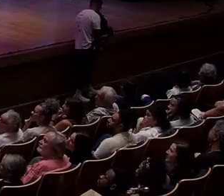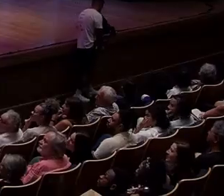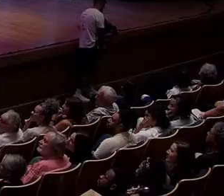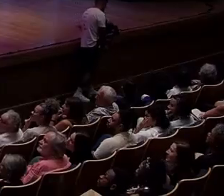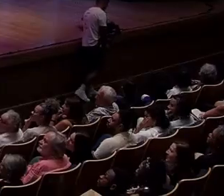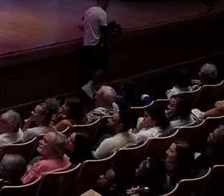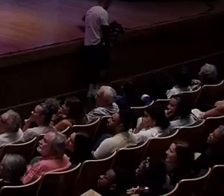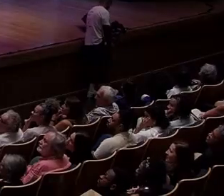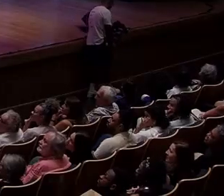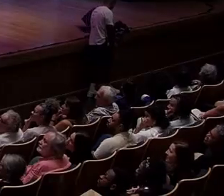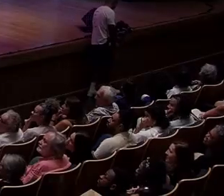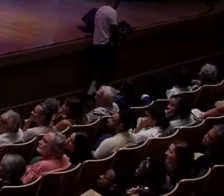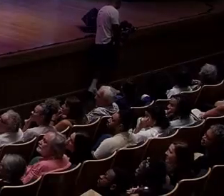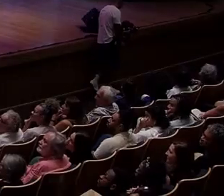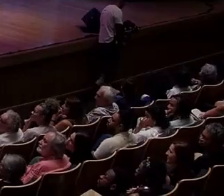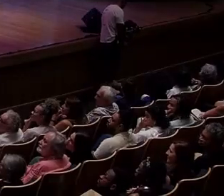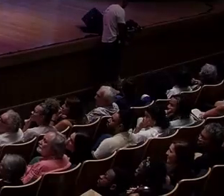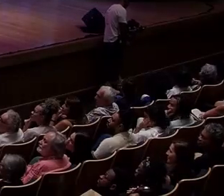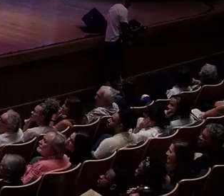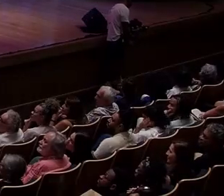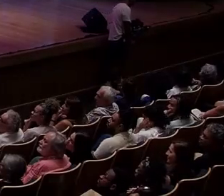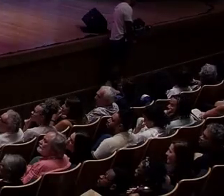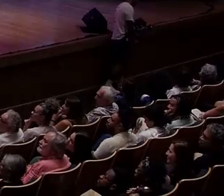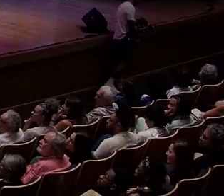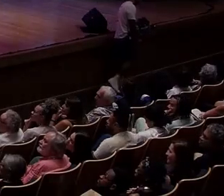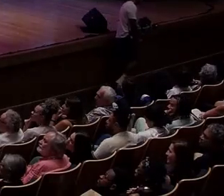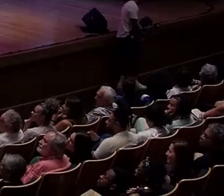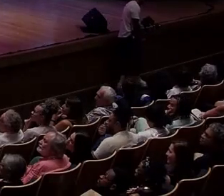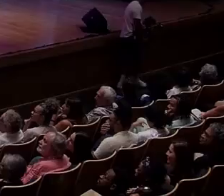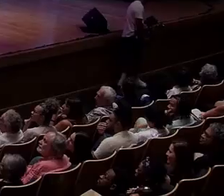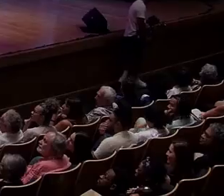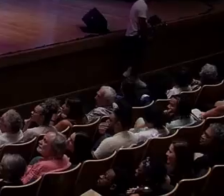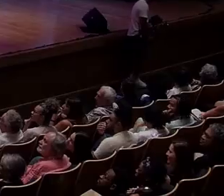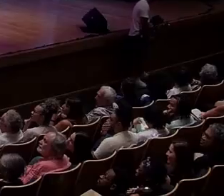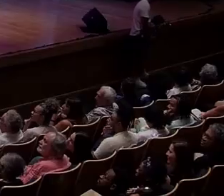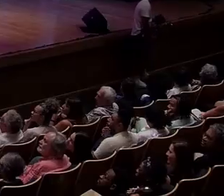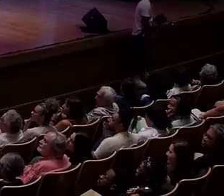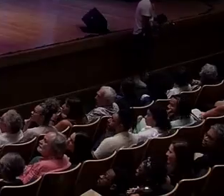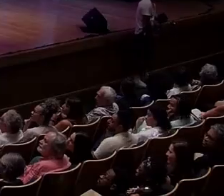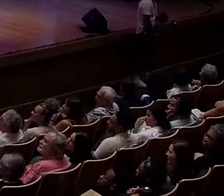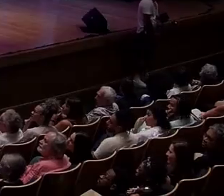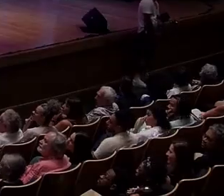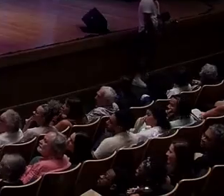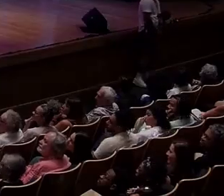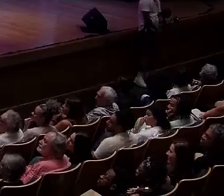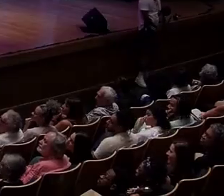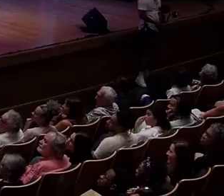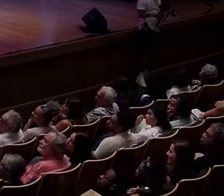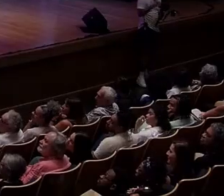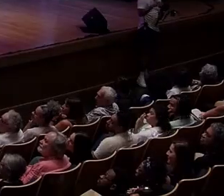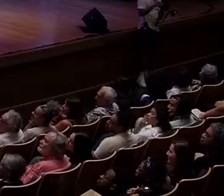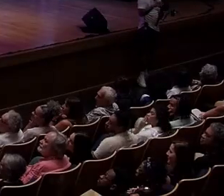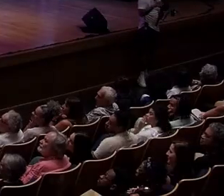vários autores e escritores de vários livros também, que foi uma coisa muito incrível para mim, a admiração da minha mãe vendo que eu ganhei um prêmio daquele,